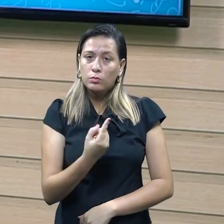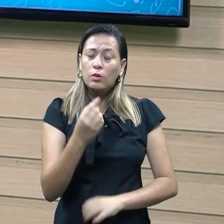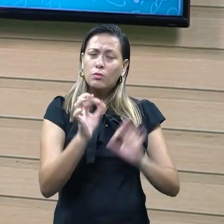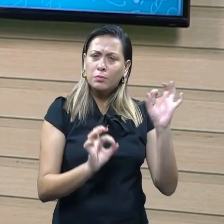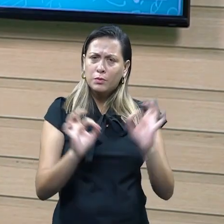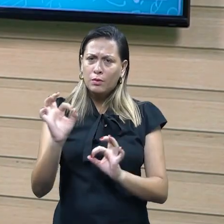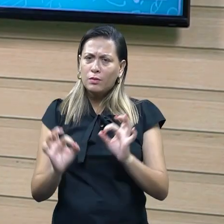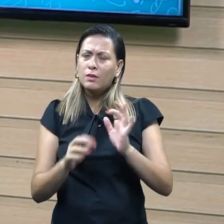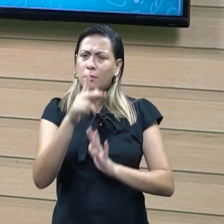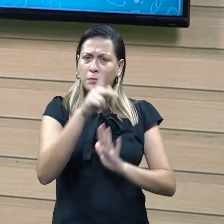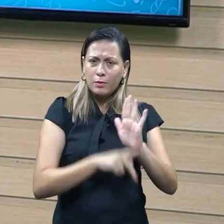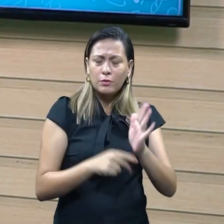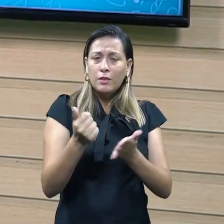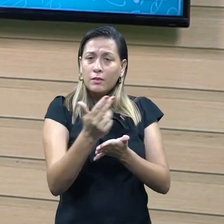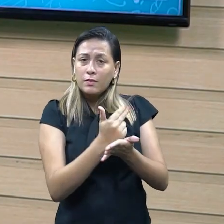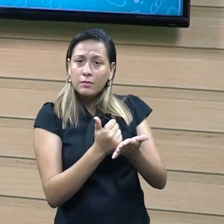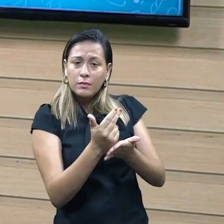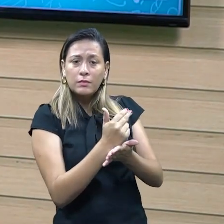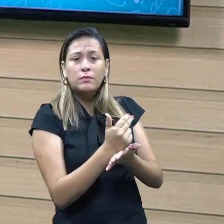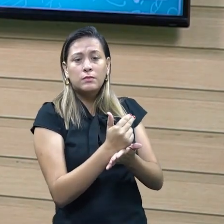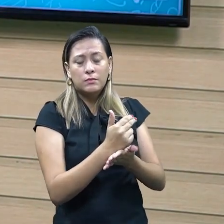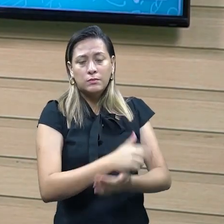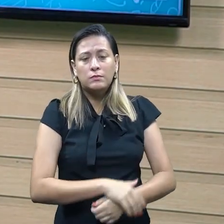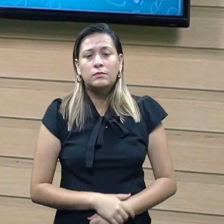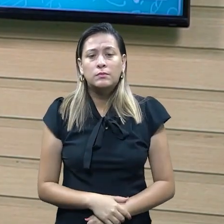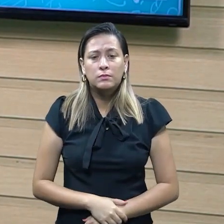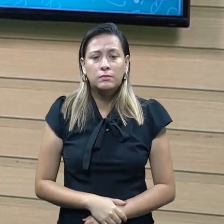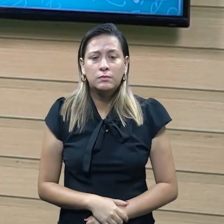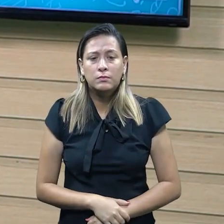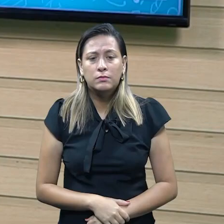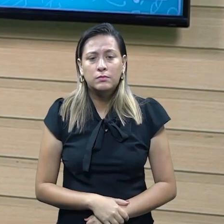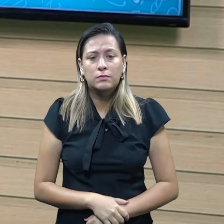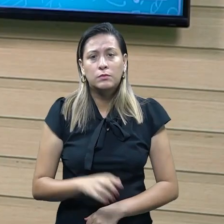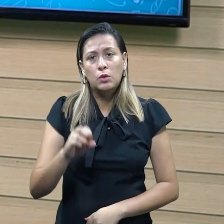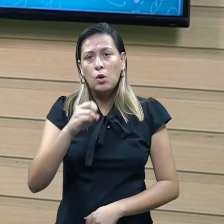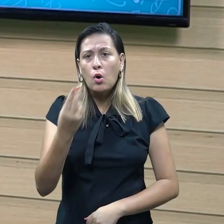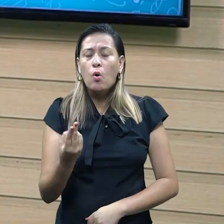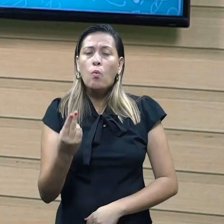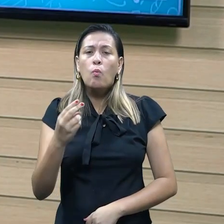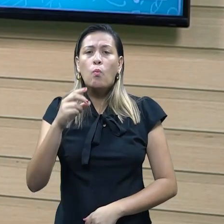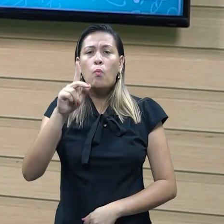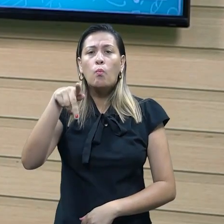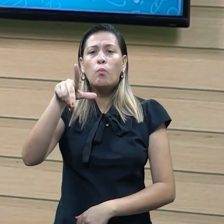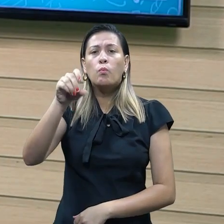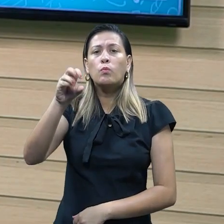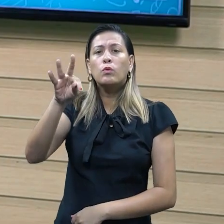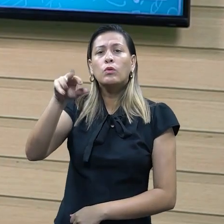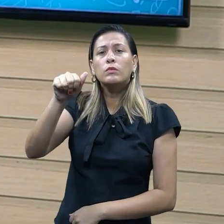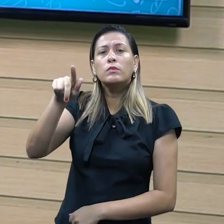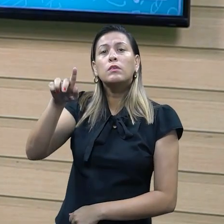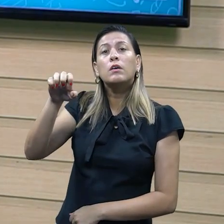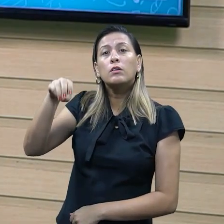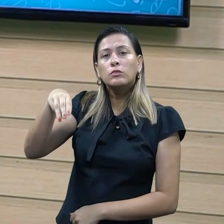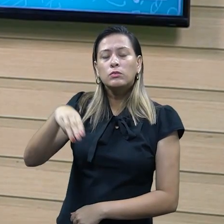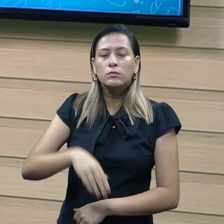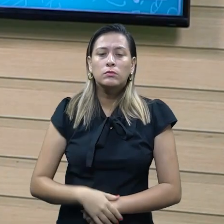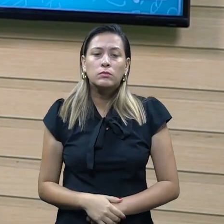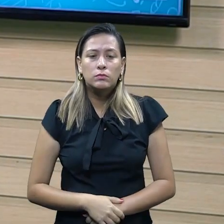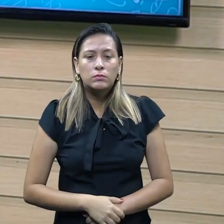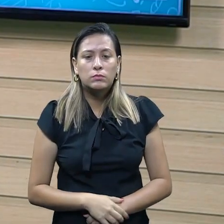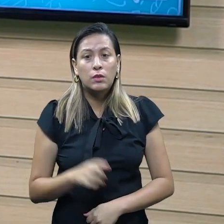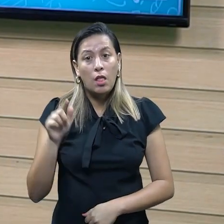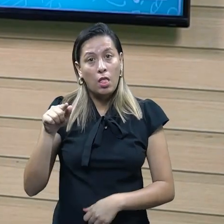projetos, desenho, vamos muito falar aqui de desenho ou de plotagem, eles poderão ser